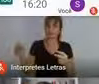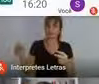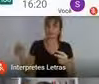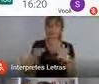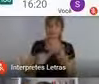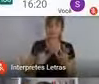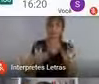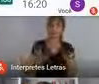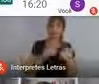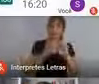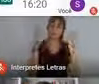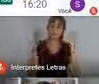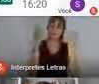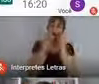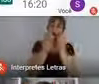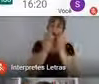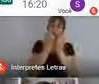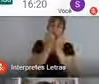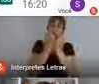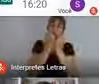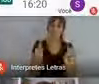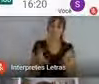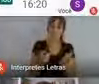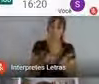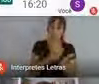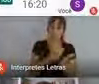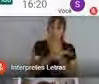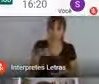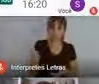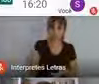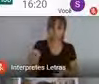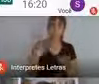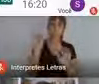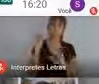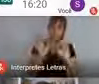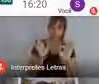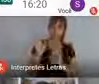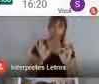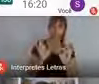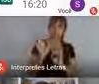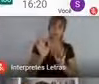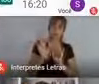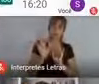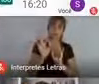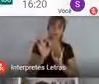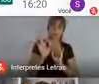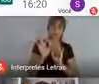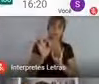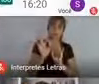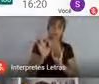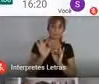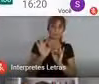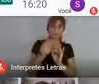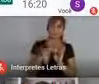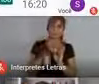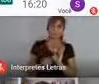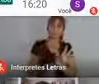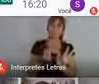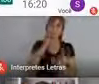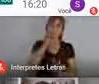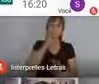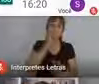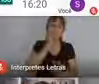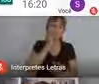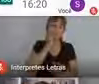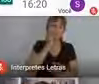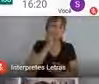evento, esses eventos que têm acontecido, né, que vocês estão organizando, Ele materializa os discursos dos sujeitos